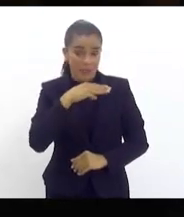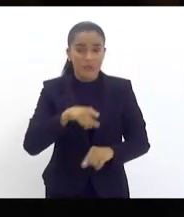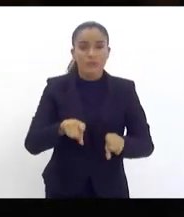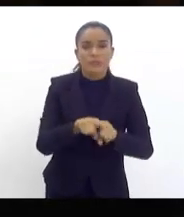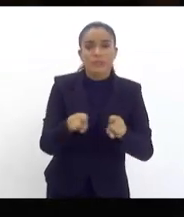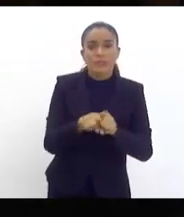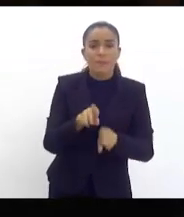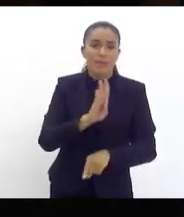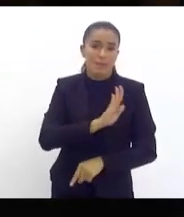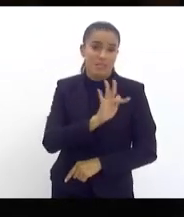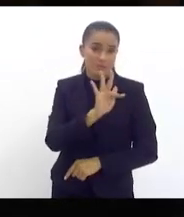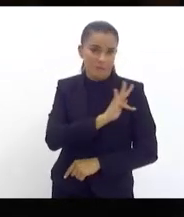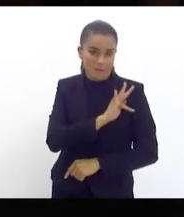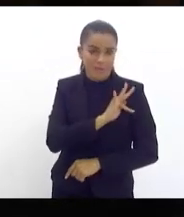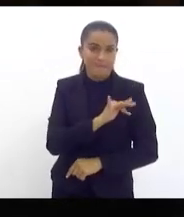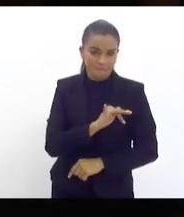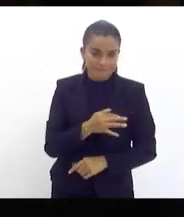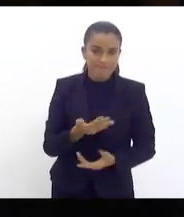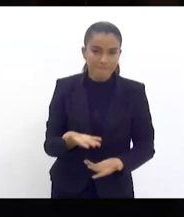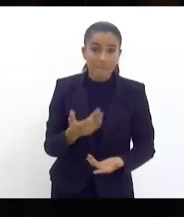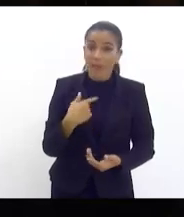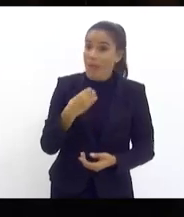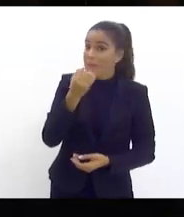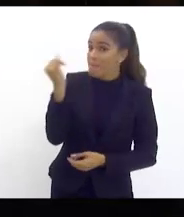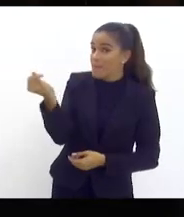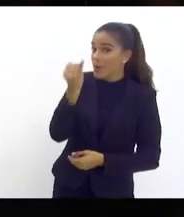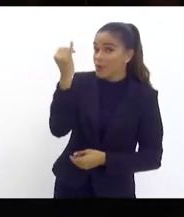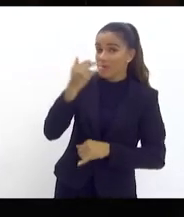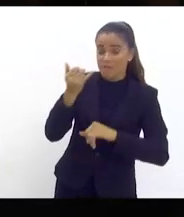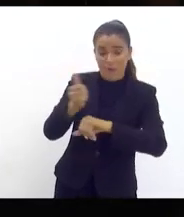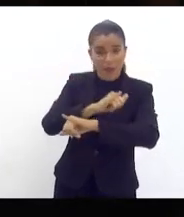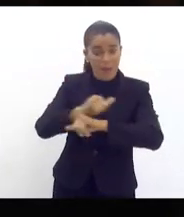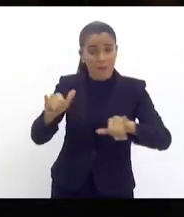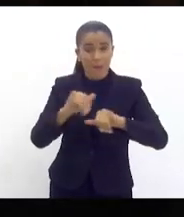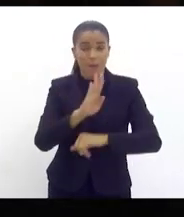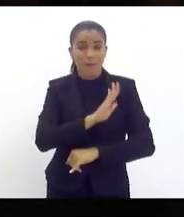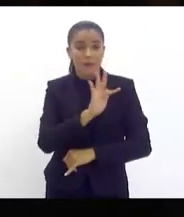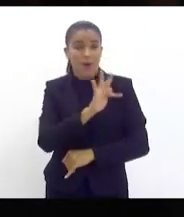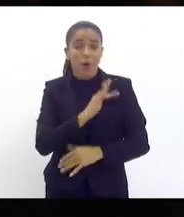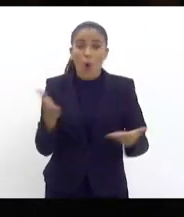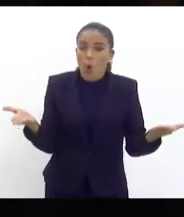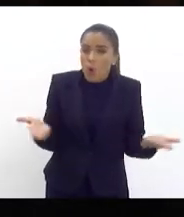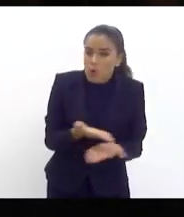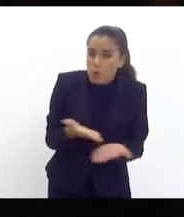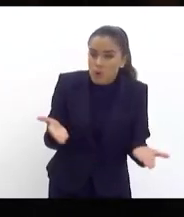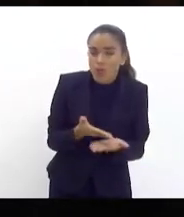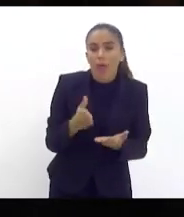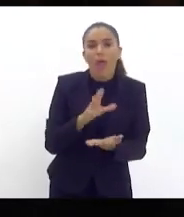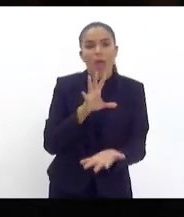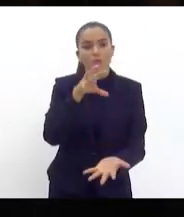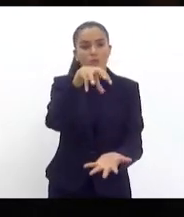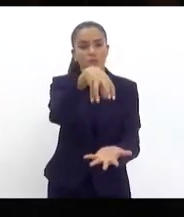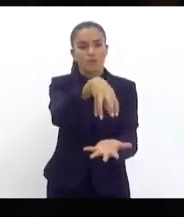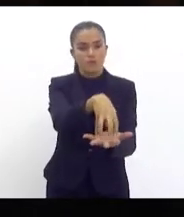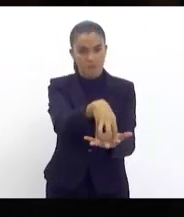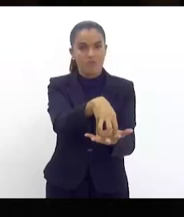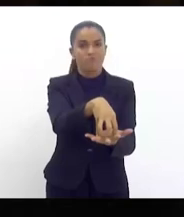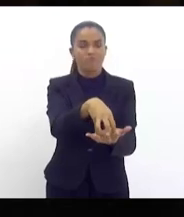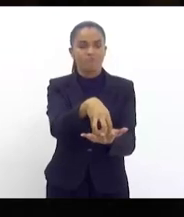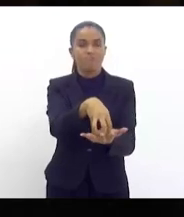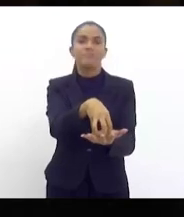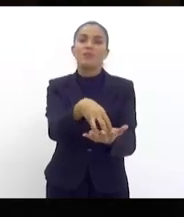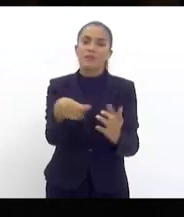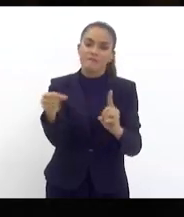da Baixada. É importante lembrar que a Baixada Fluminense hoje também é um epicentro importante